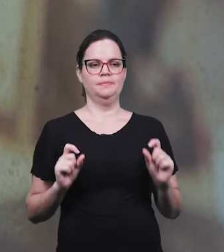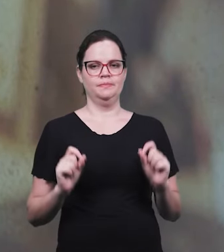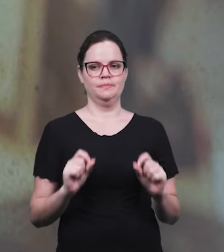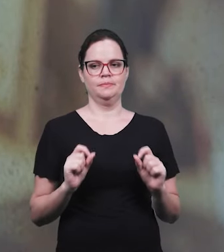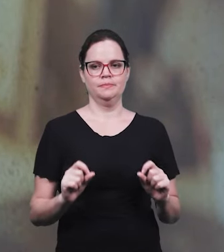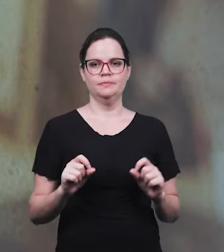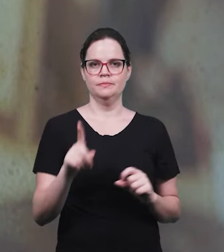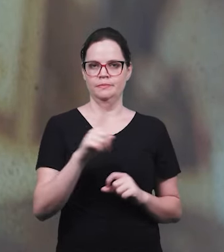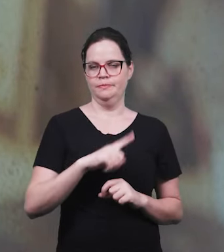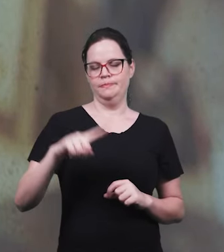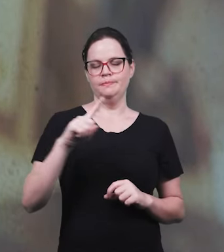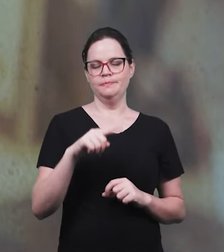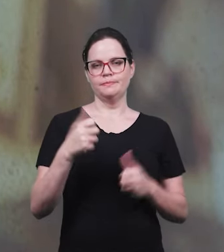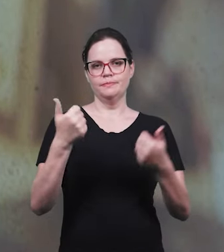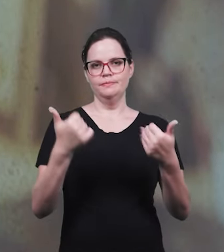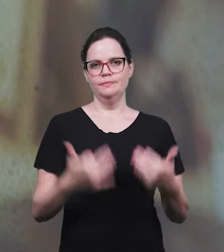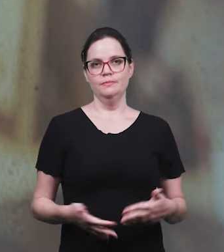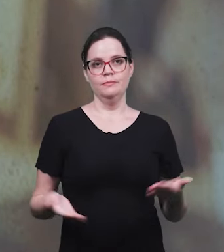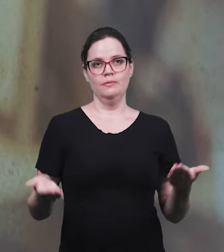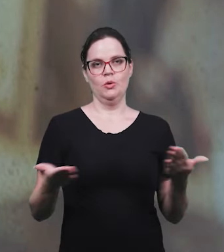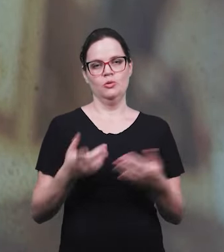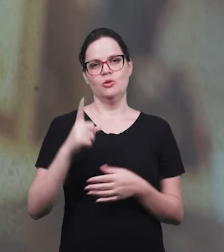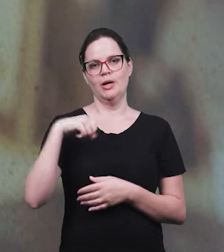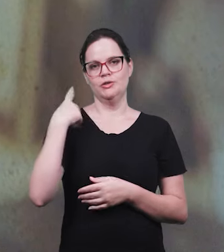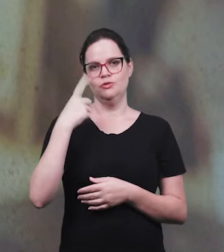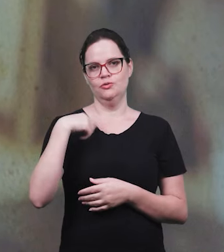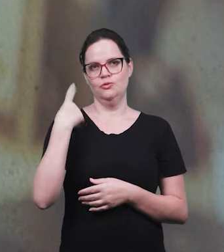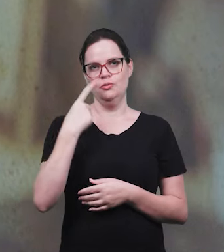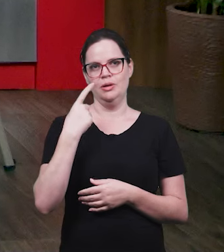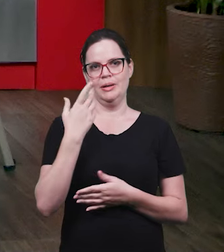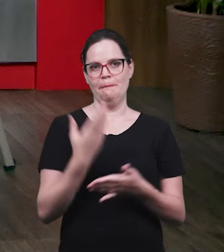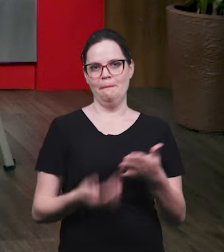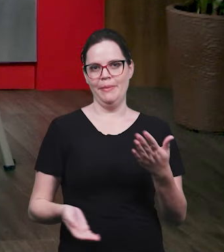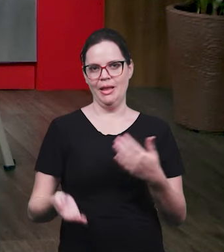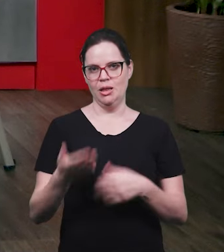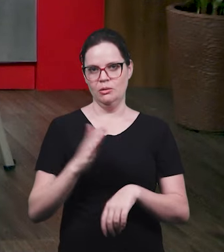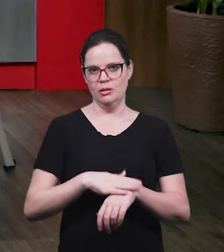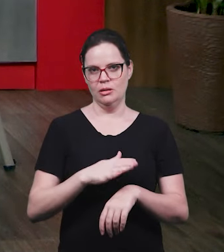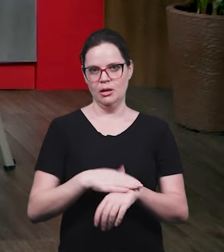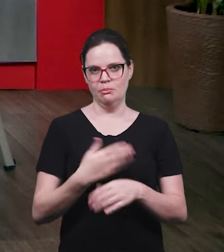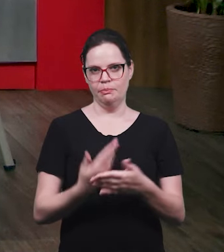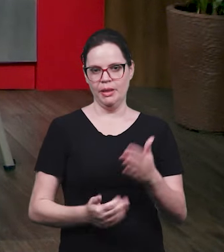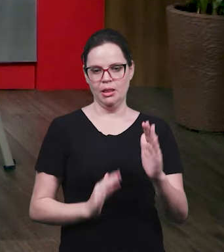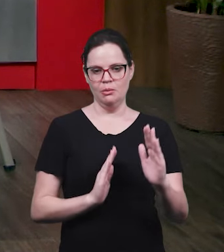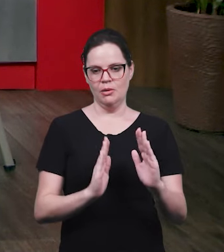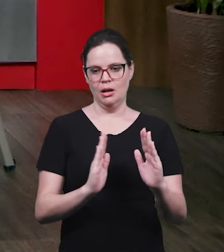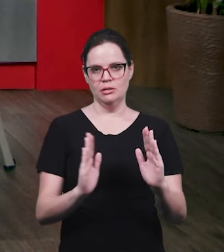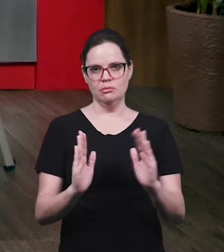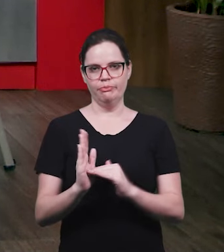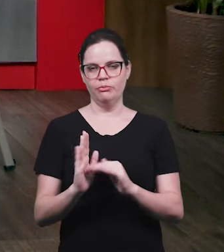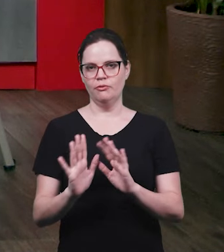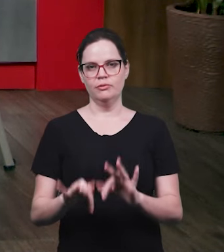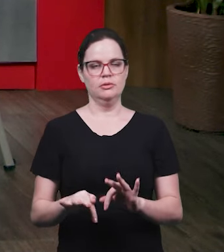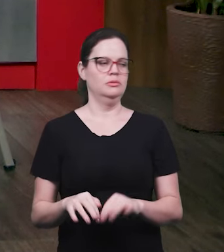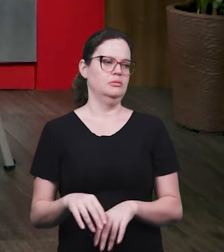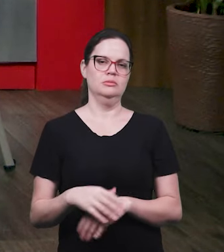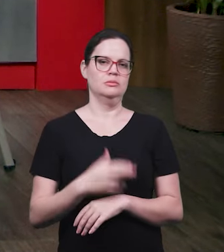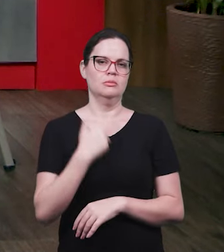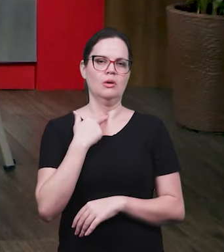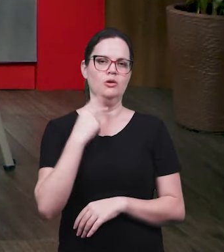Rodrigo, observar que o advogado que perde prazo não pode ser advogado. Então, o advogado